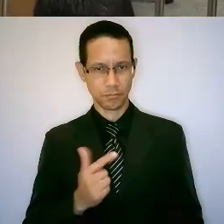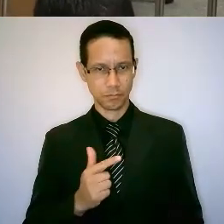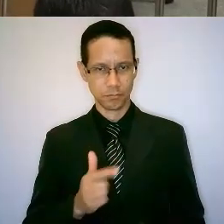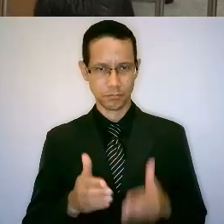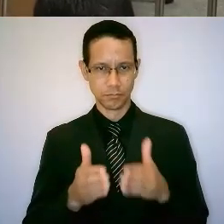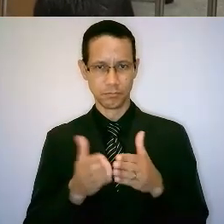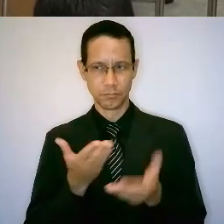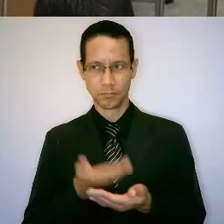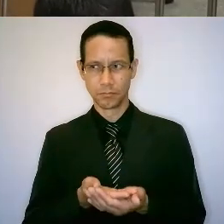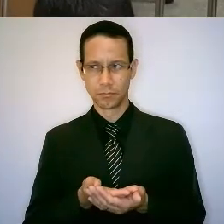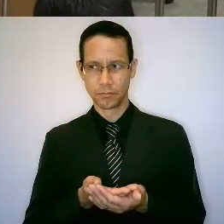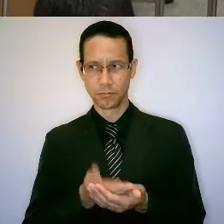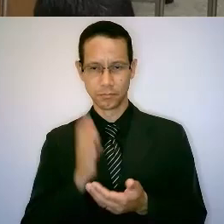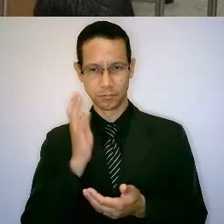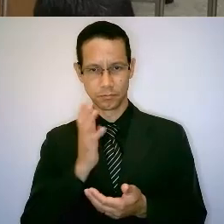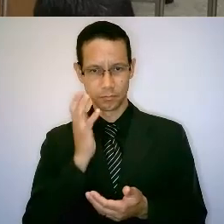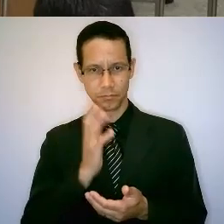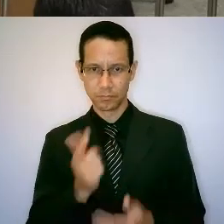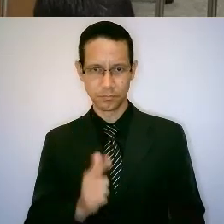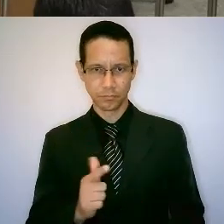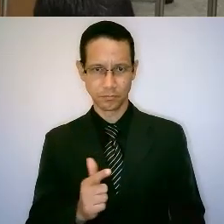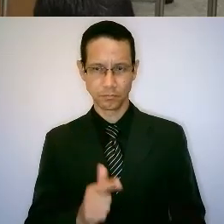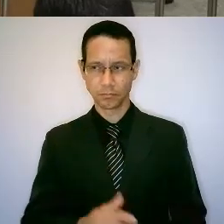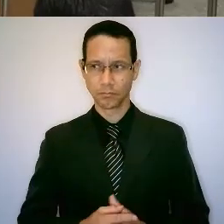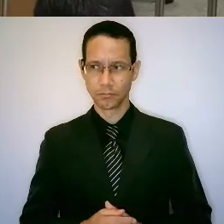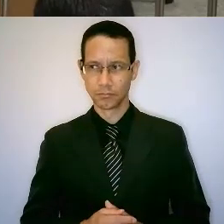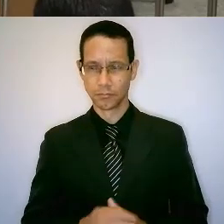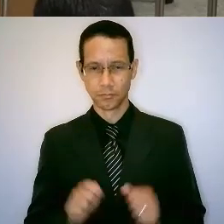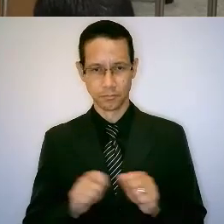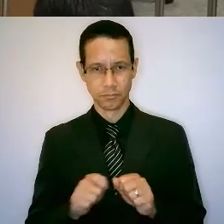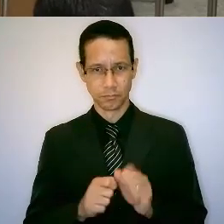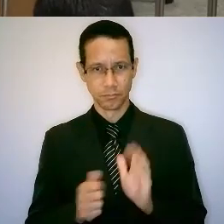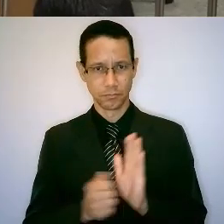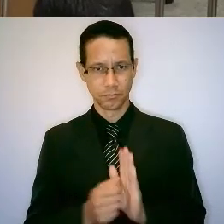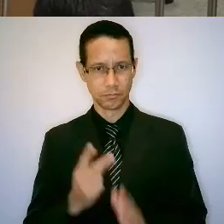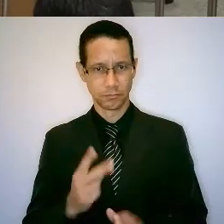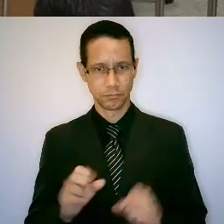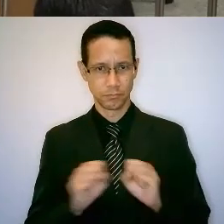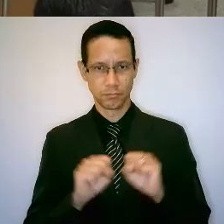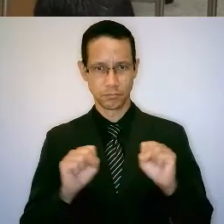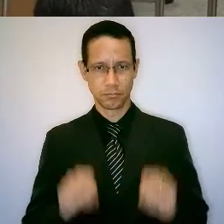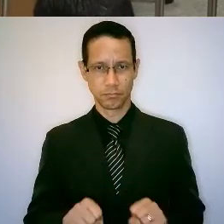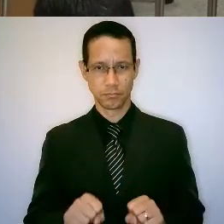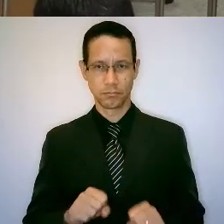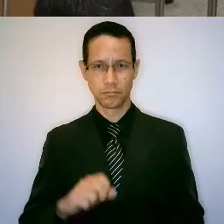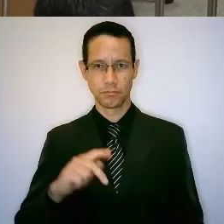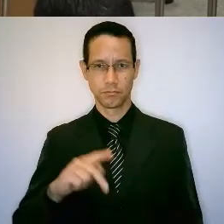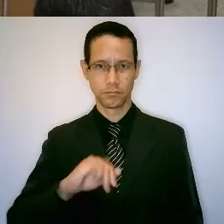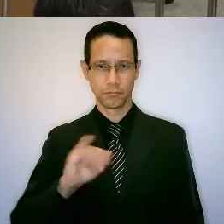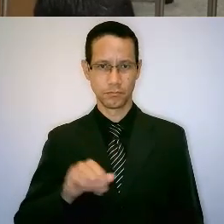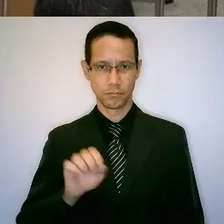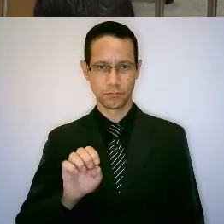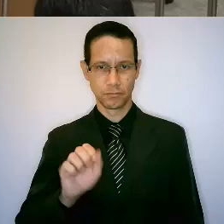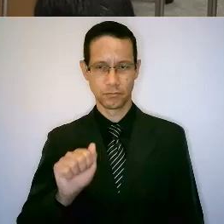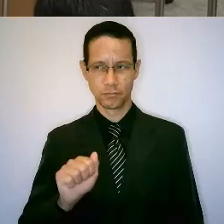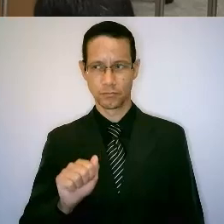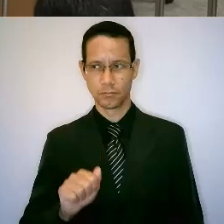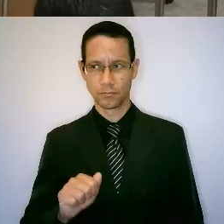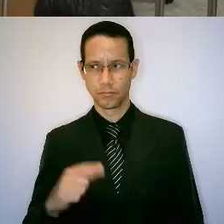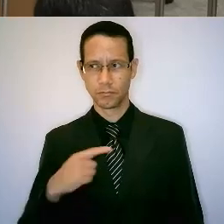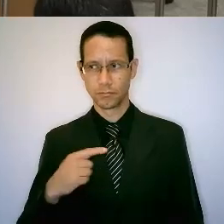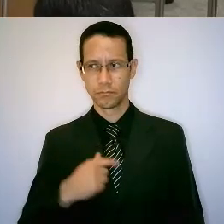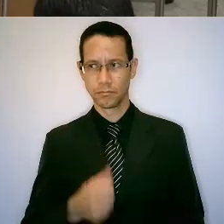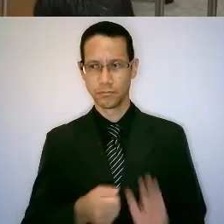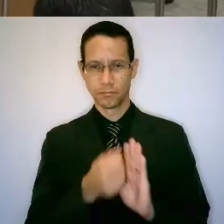da sustentação oral nós fizemos dois requerimentos no sistema do pj-r verificando aqui os dispositivos